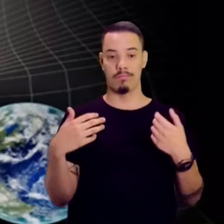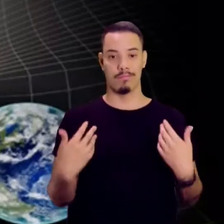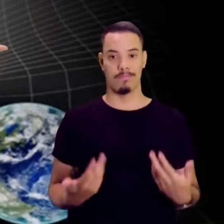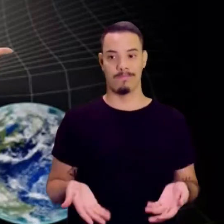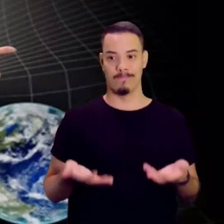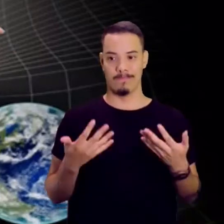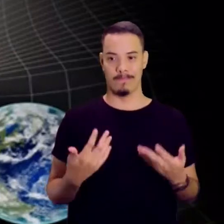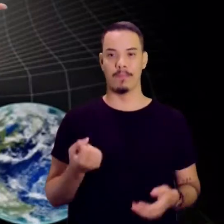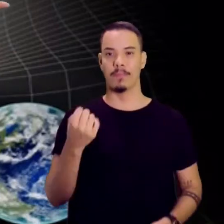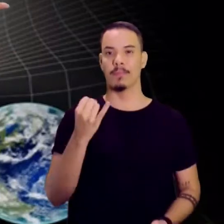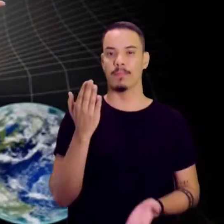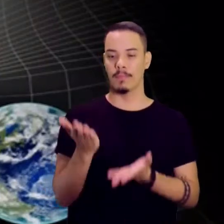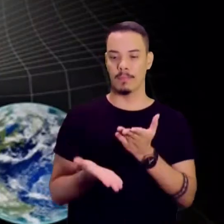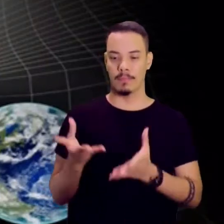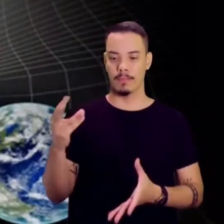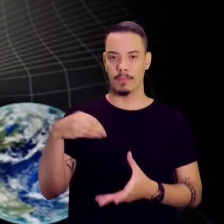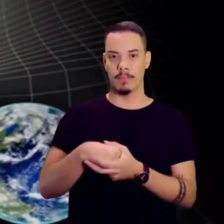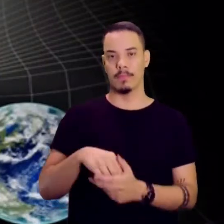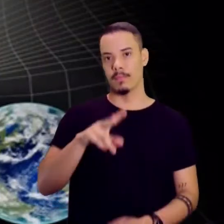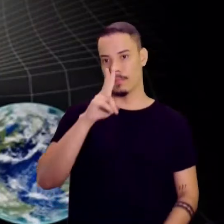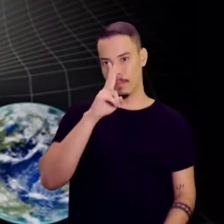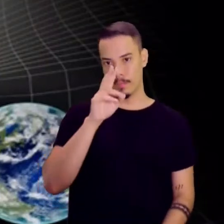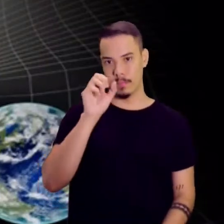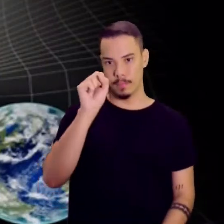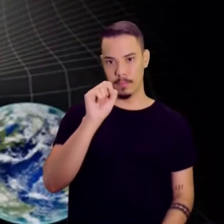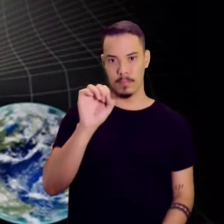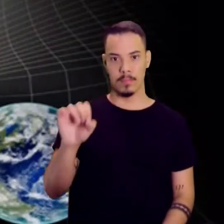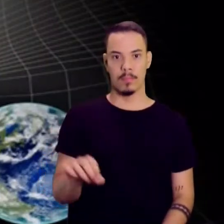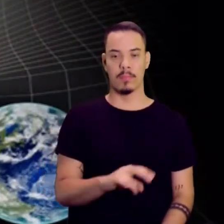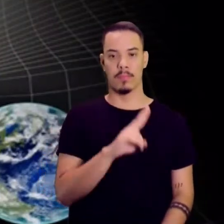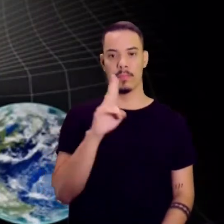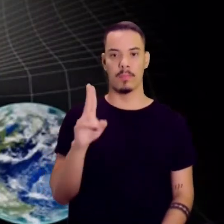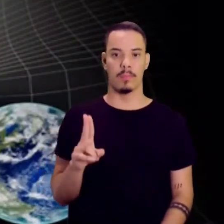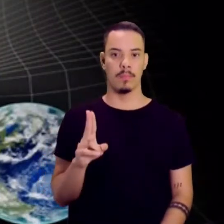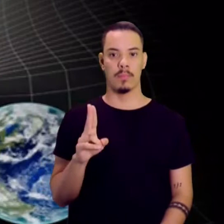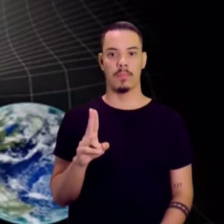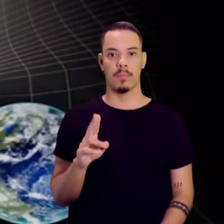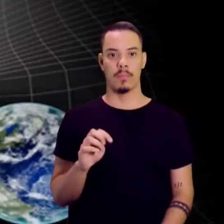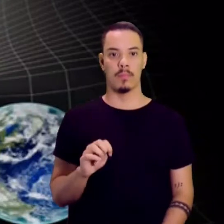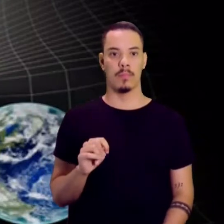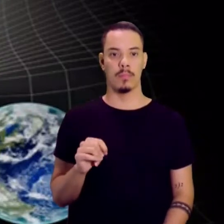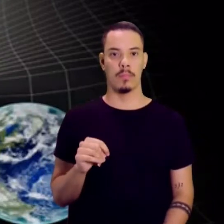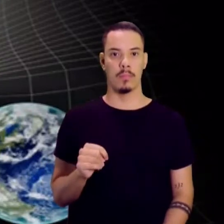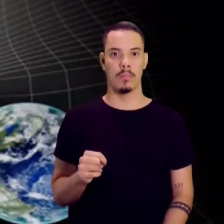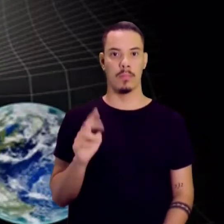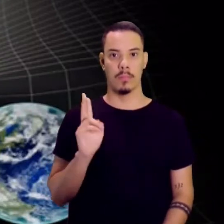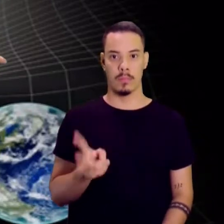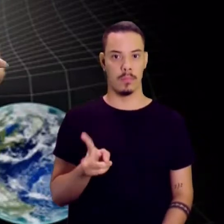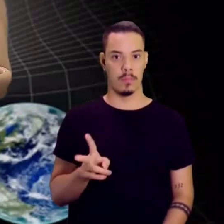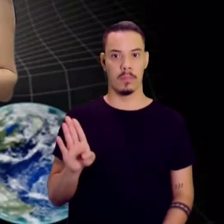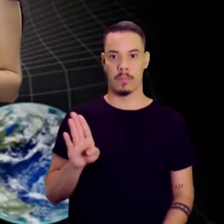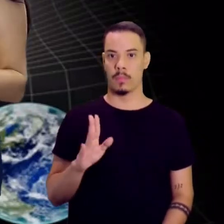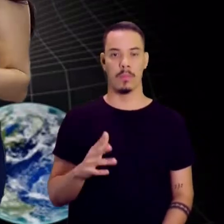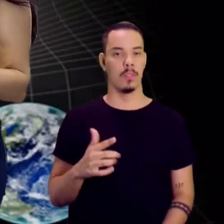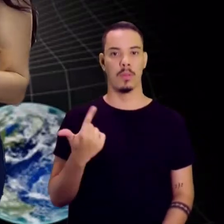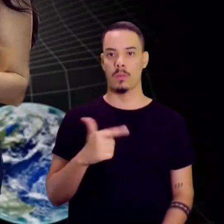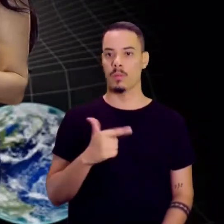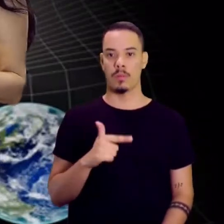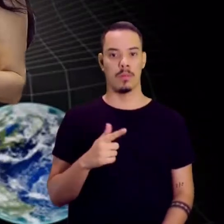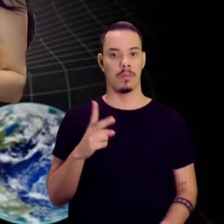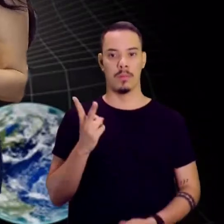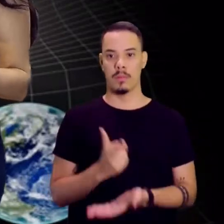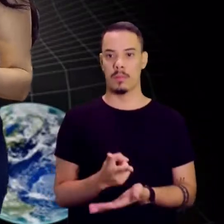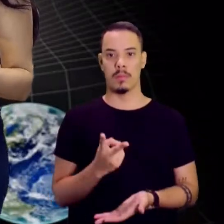Se você aplicar a força ali, se você aplica uma força no A e aplica a mesma no B, elas não vão produzir a mesma